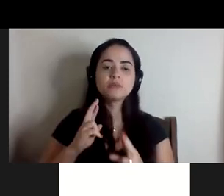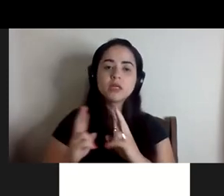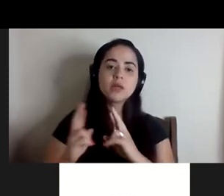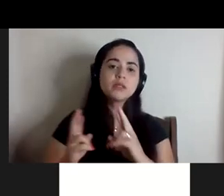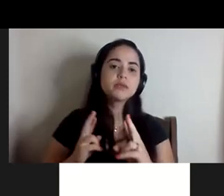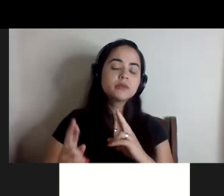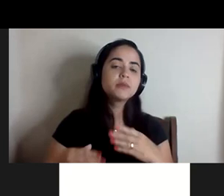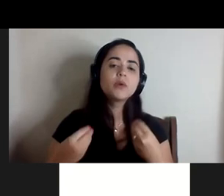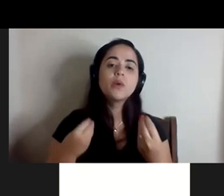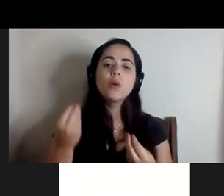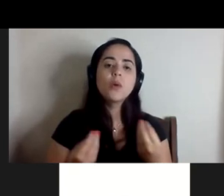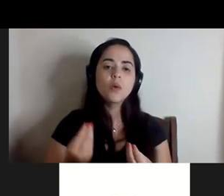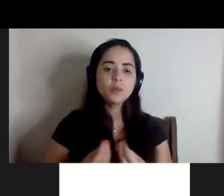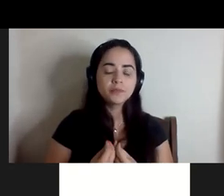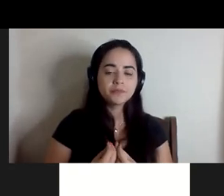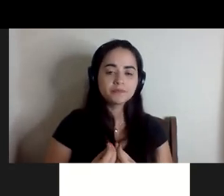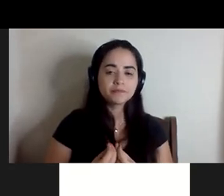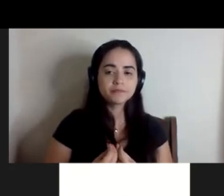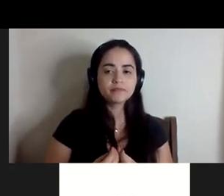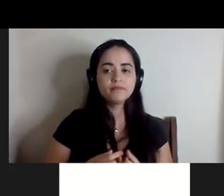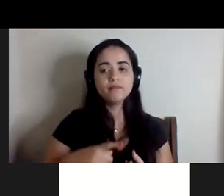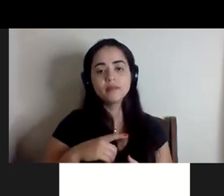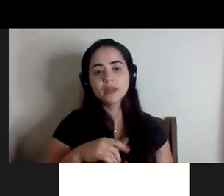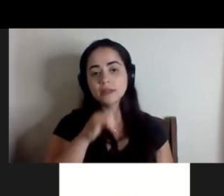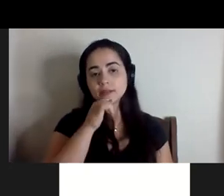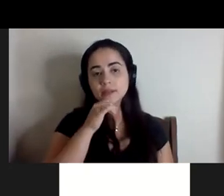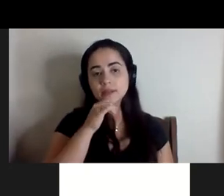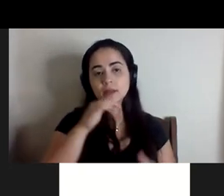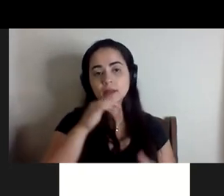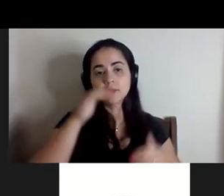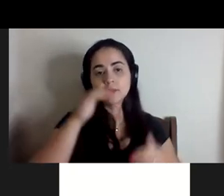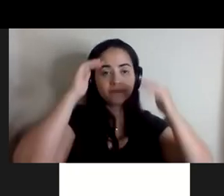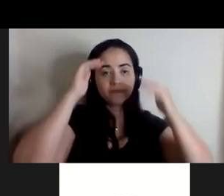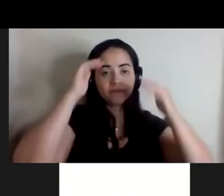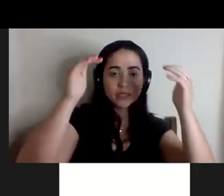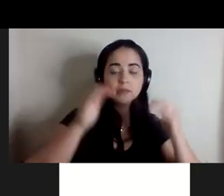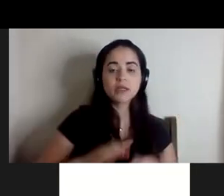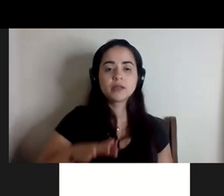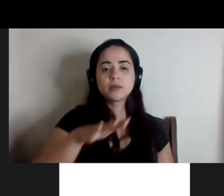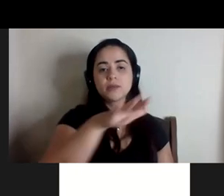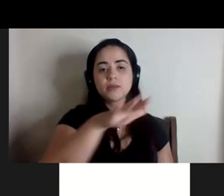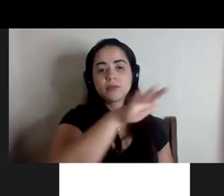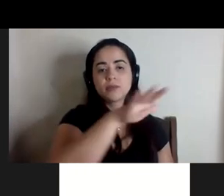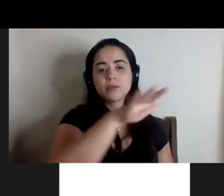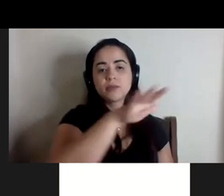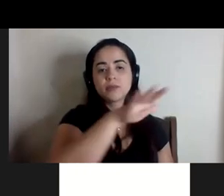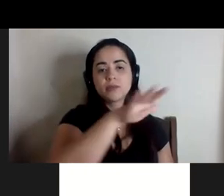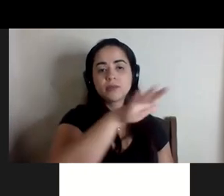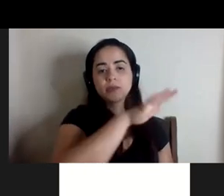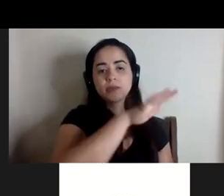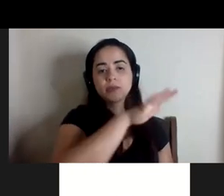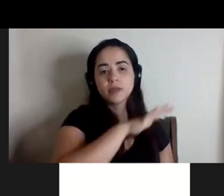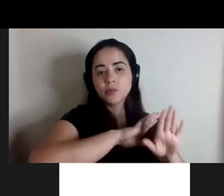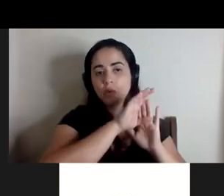com o outro? Como eu trato o outro? Aí eu estou falando talvez do respeito, que está no âmbito também do